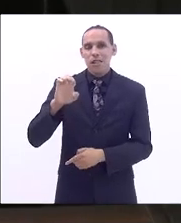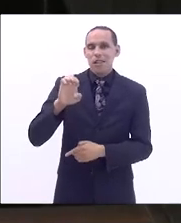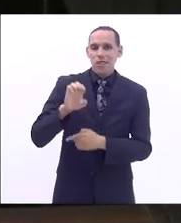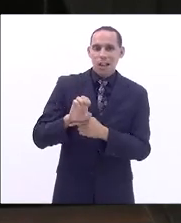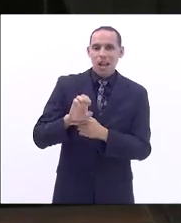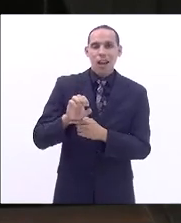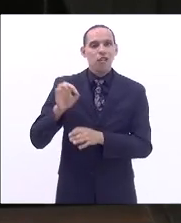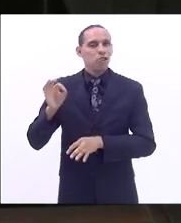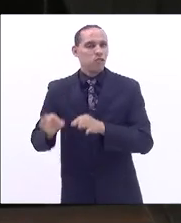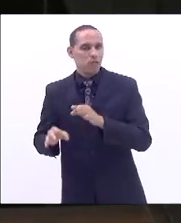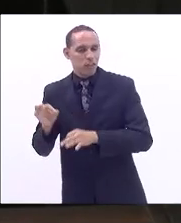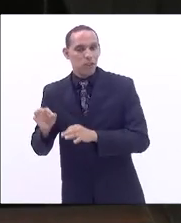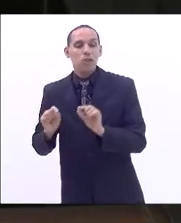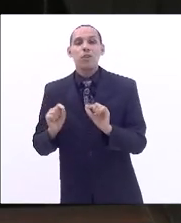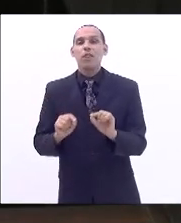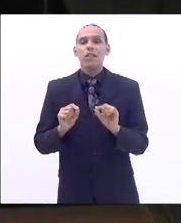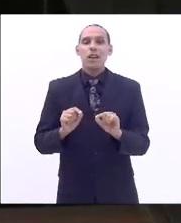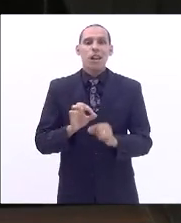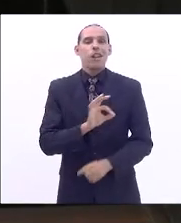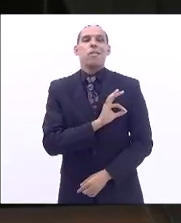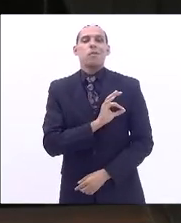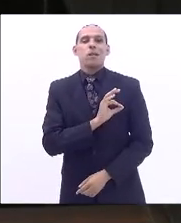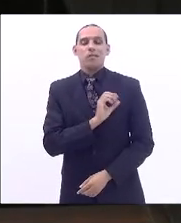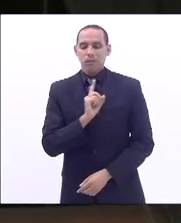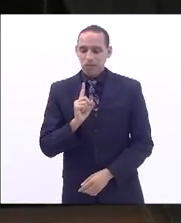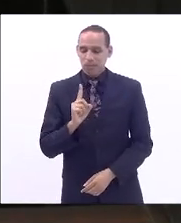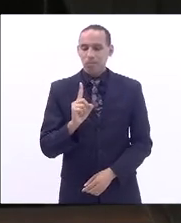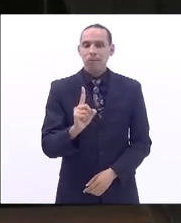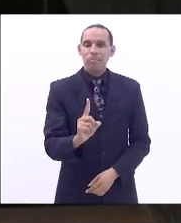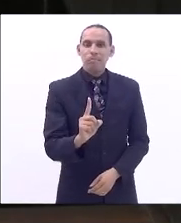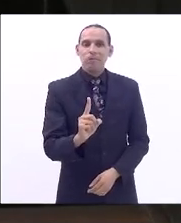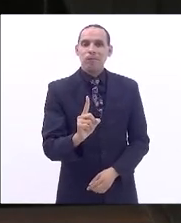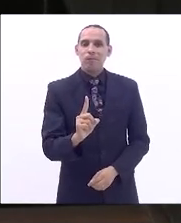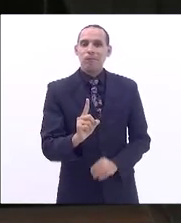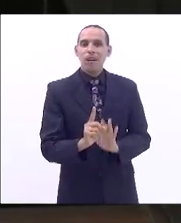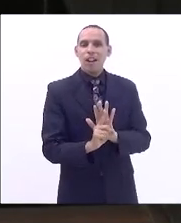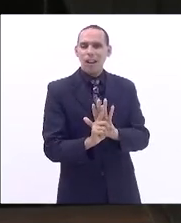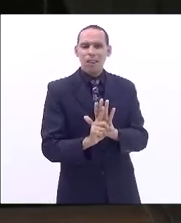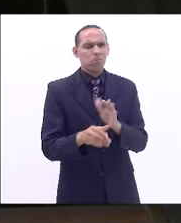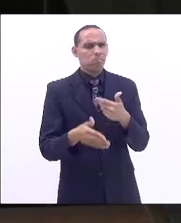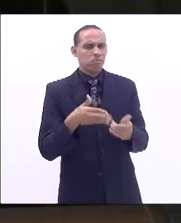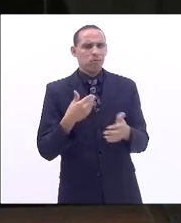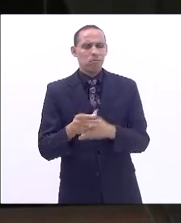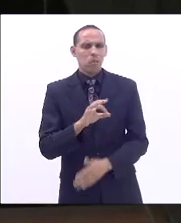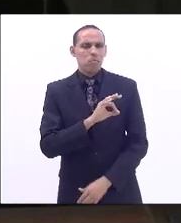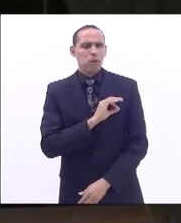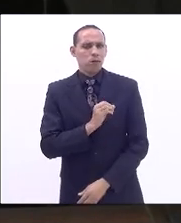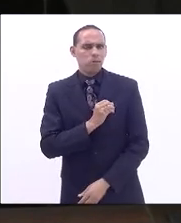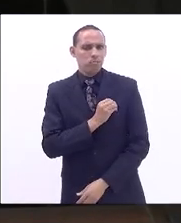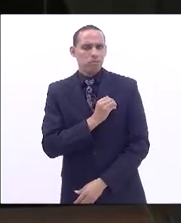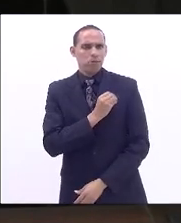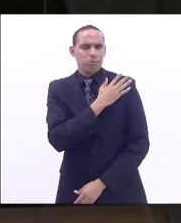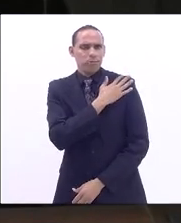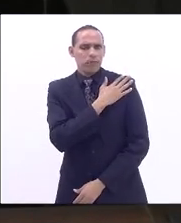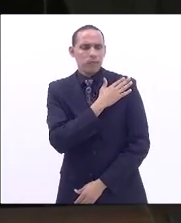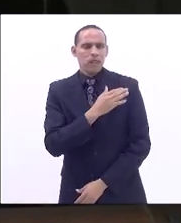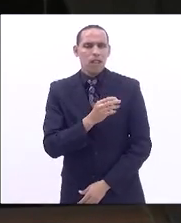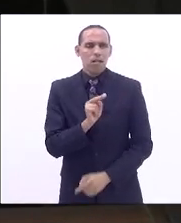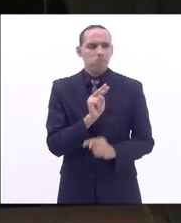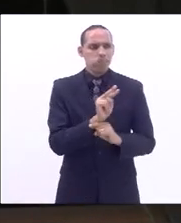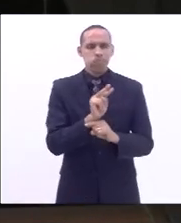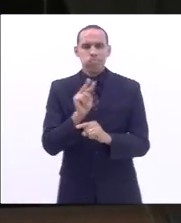da Justiça é feita pelo policial seja pelo policial militar na sua atividade de Prevenção